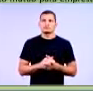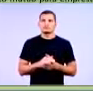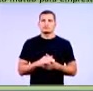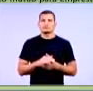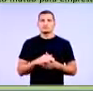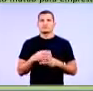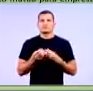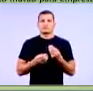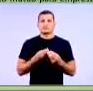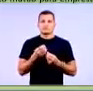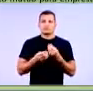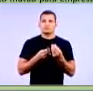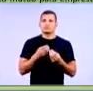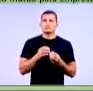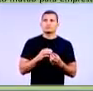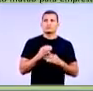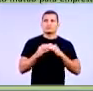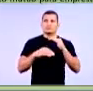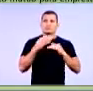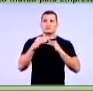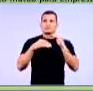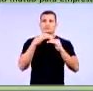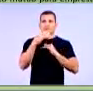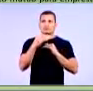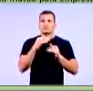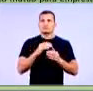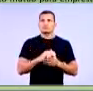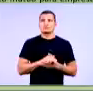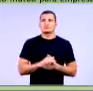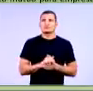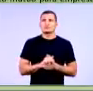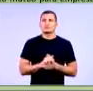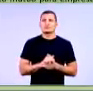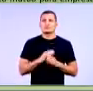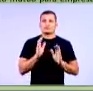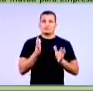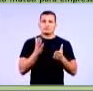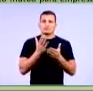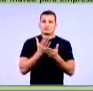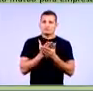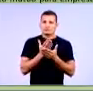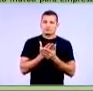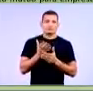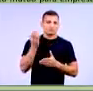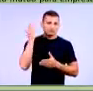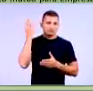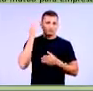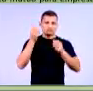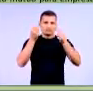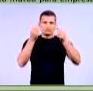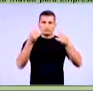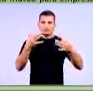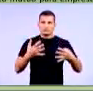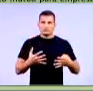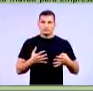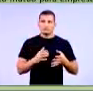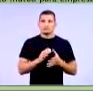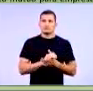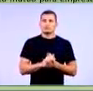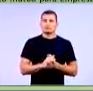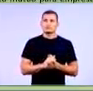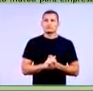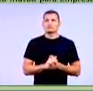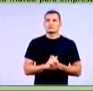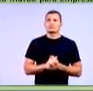software, de modo também bem resumido, que a gente tratou isso, né, nas aulas anteriores. O processo de desenvolvimento de